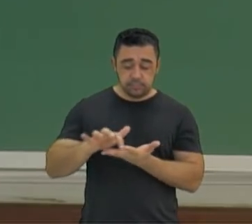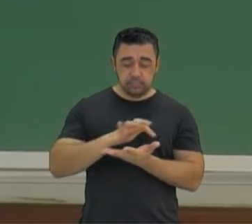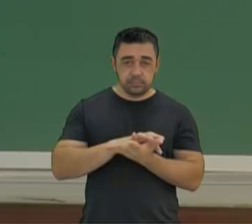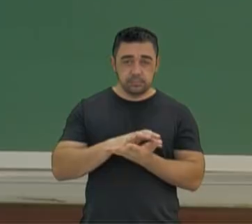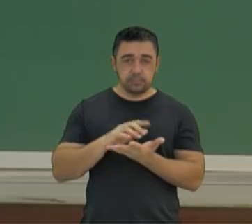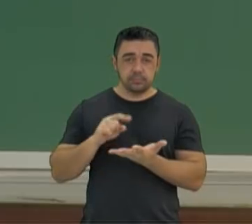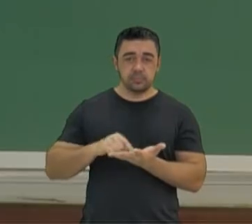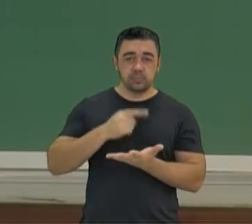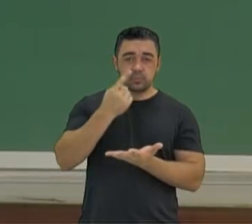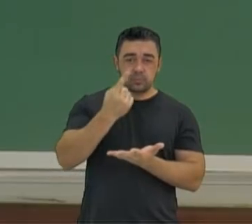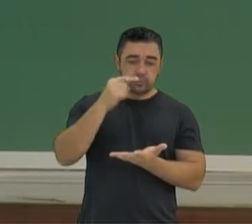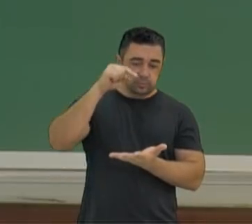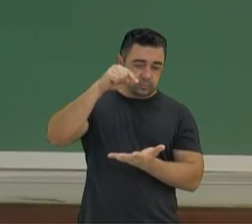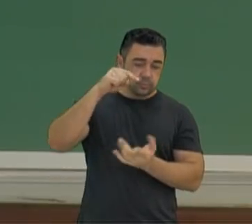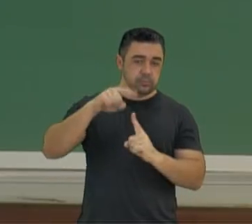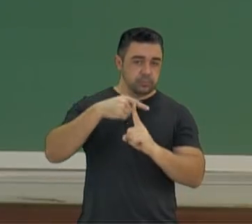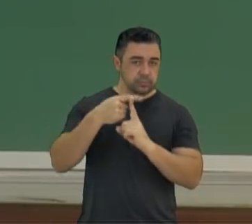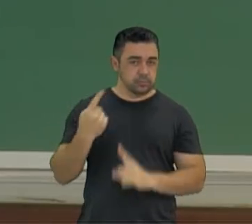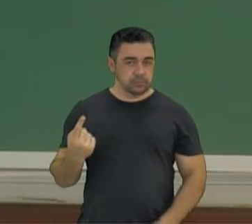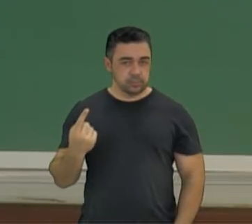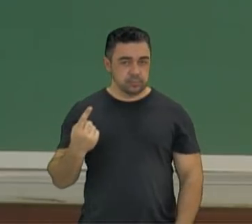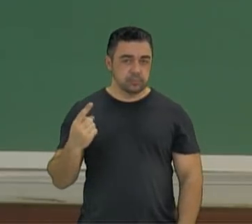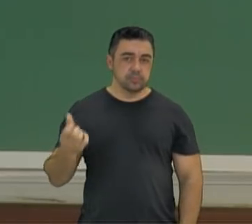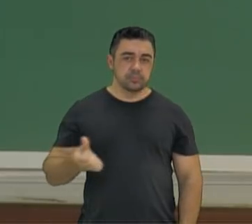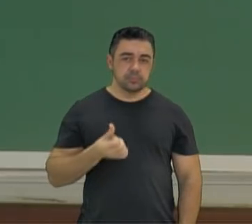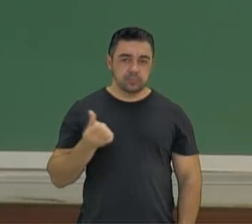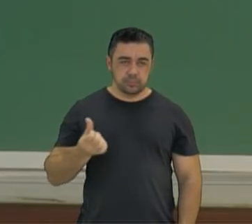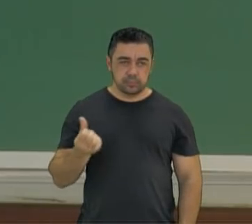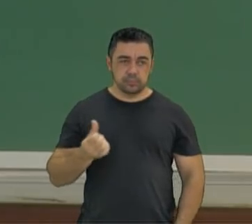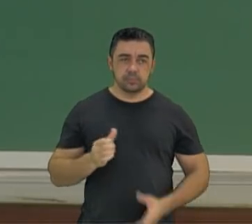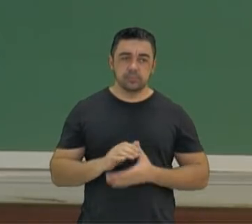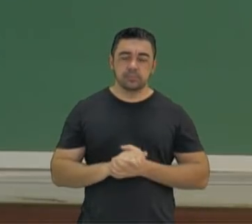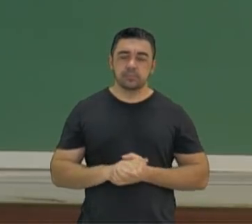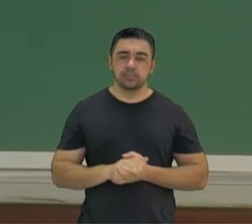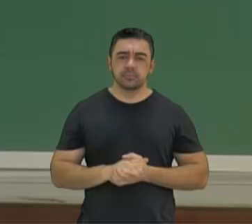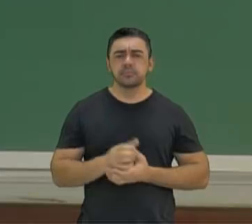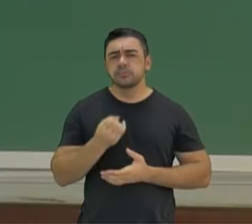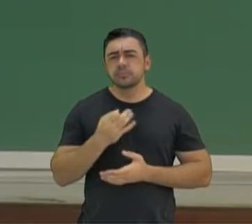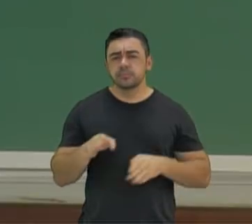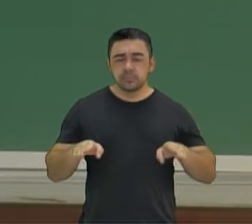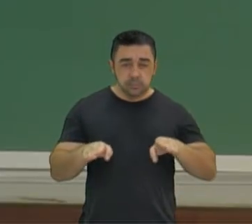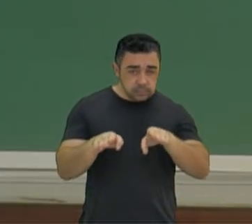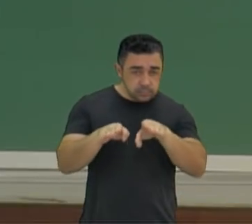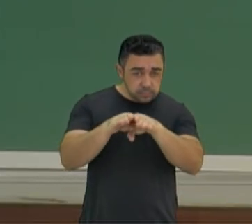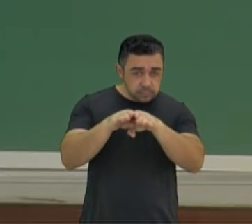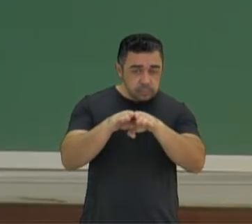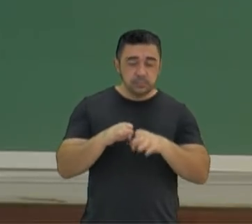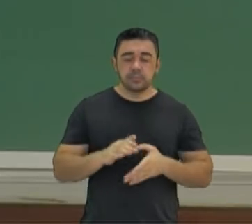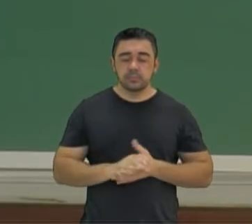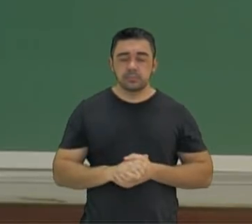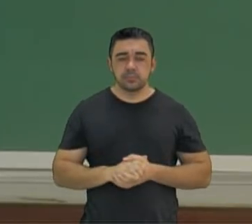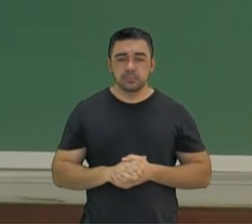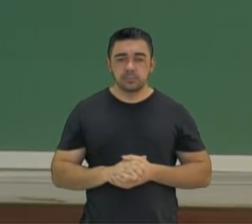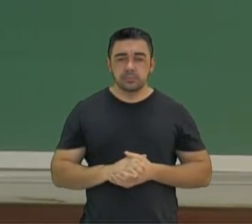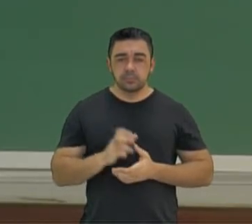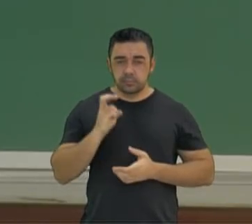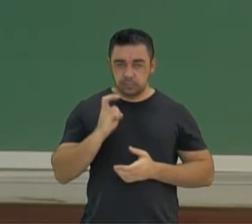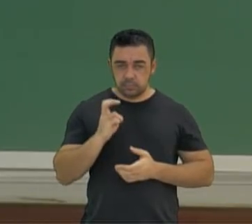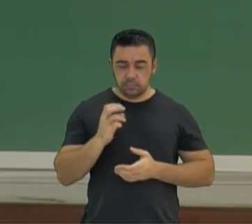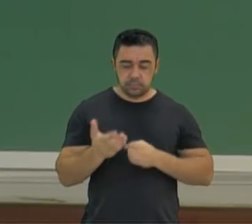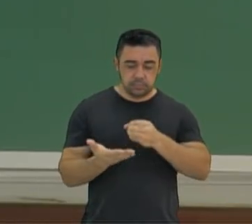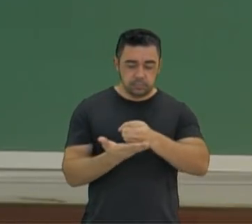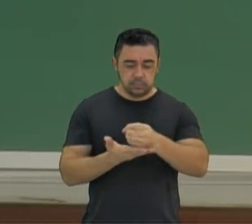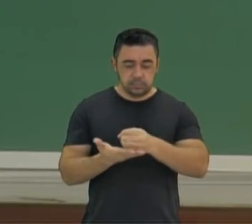com mais 1 em comum. Então, 5 mais 1, 6. Arestas, 5 arestas